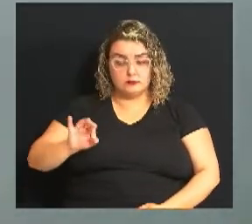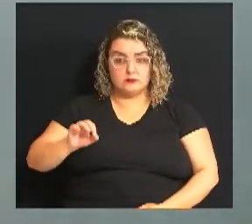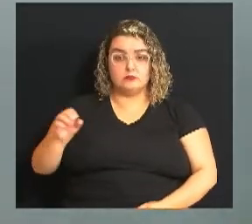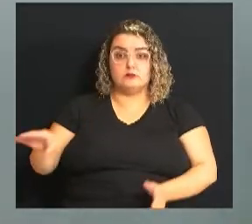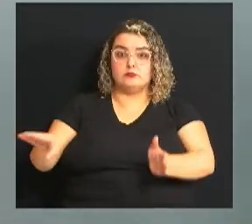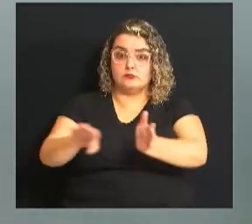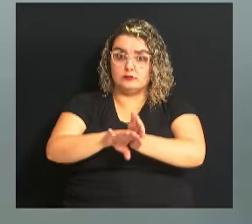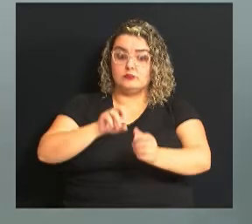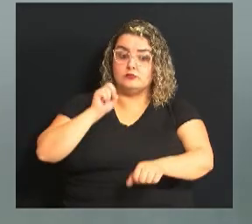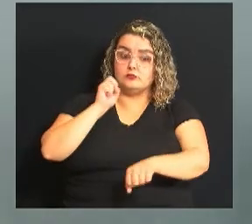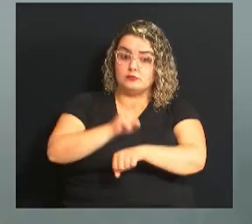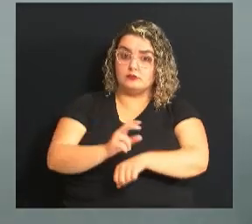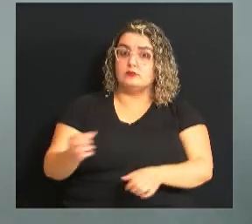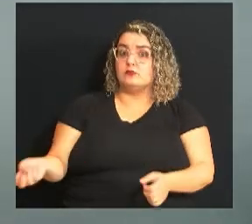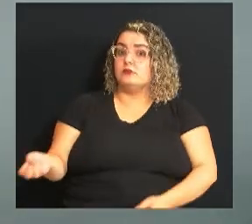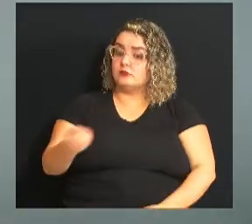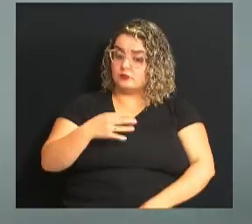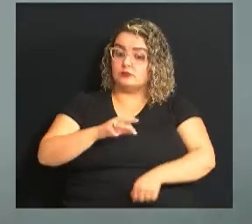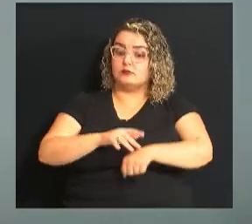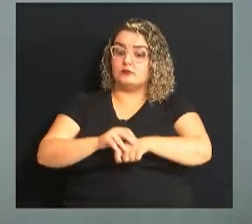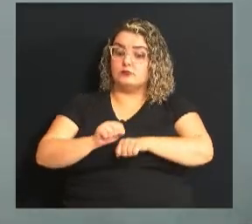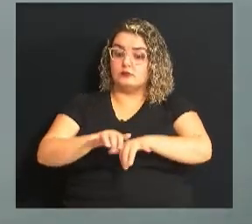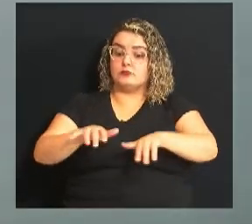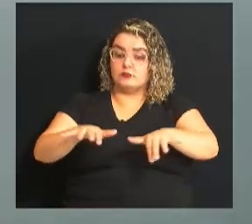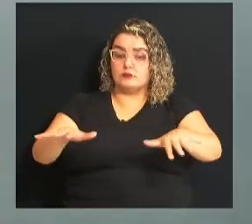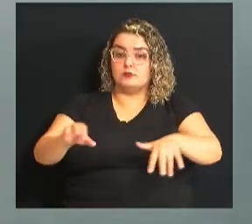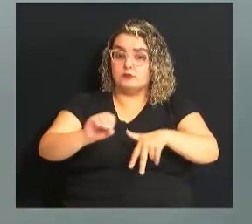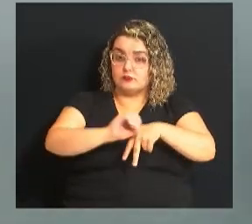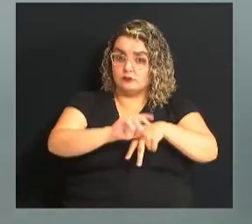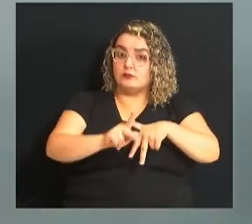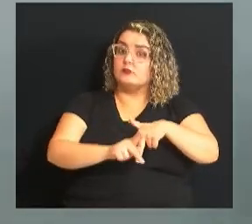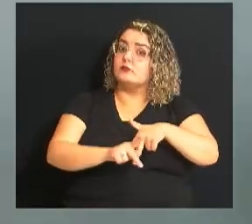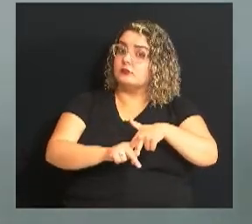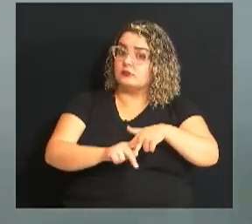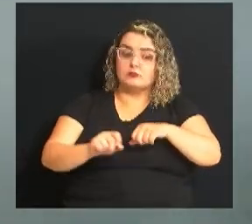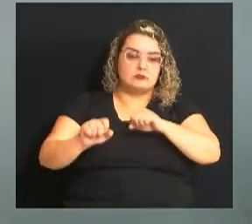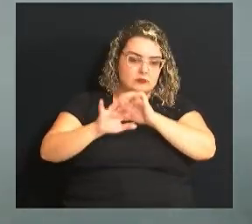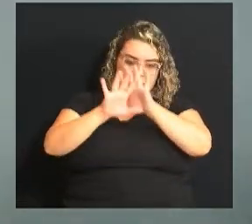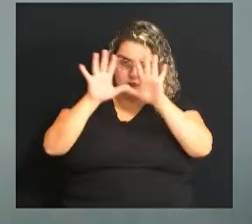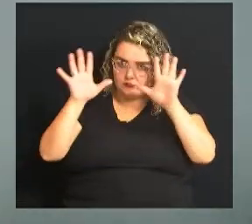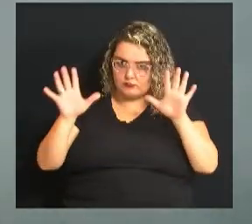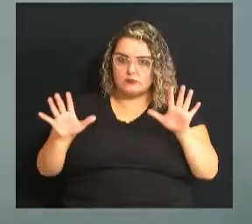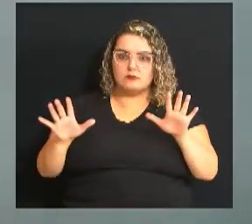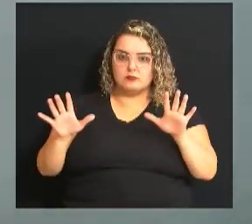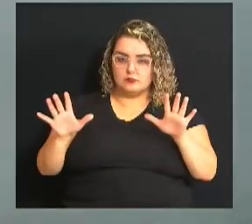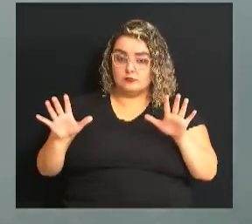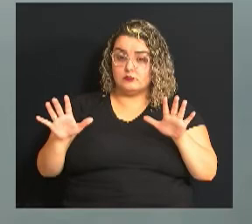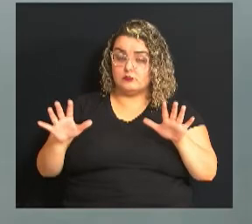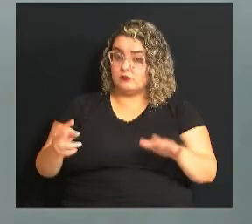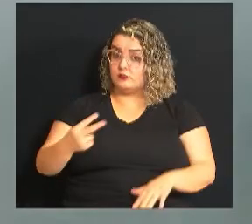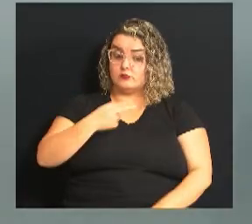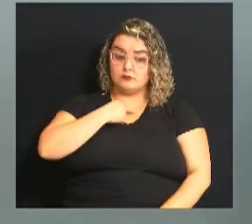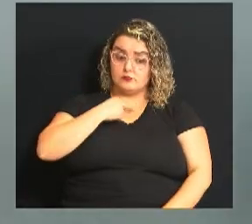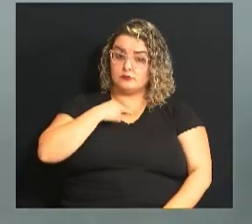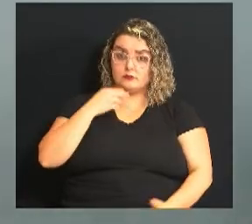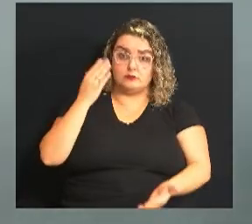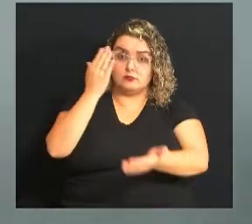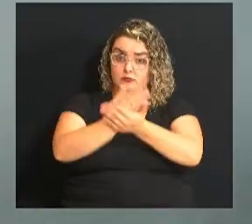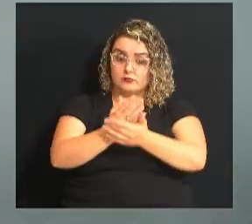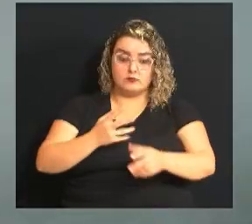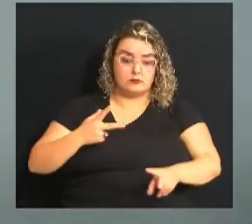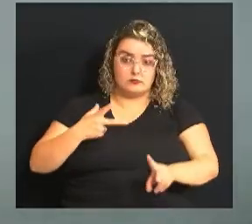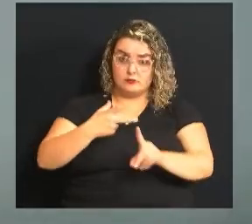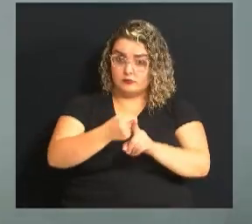novas epidemias de poliomielite é muito claro. A gente não pode bobear, não é só com polio, é com